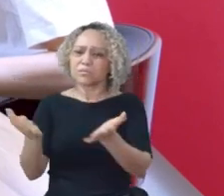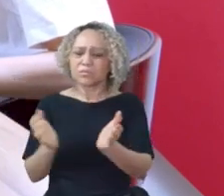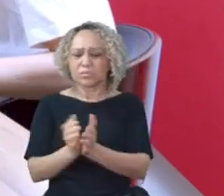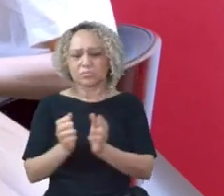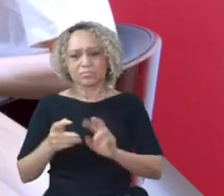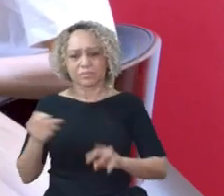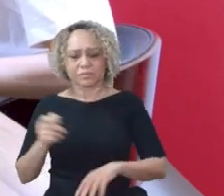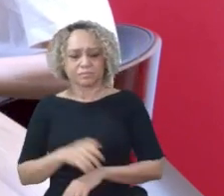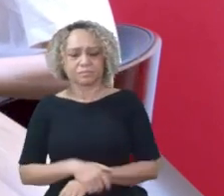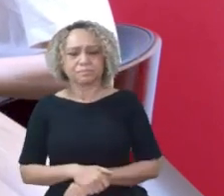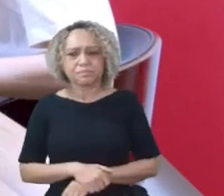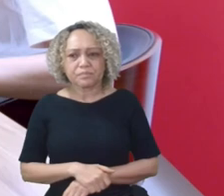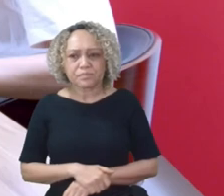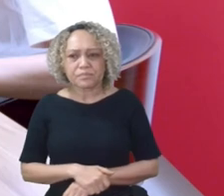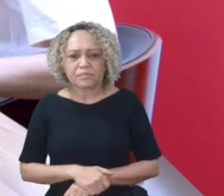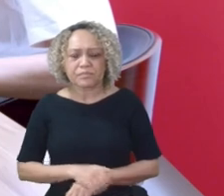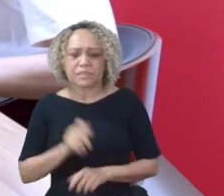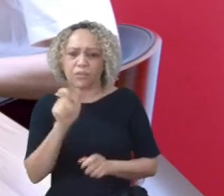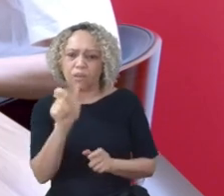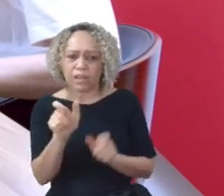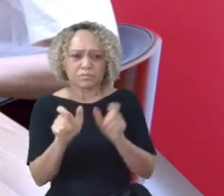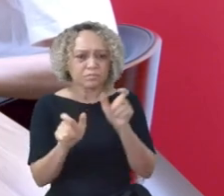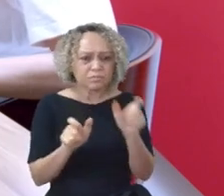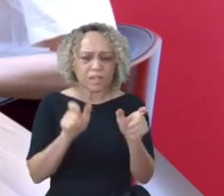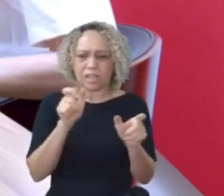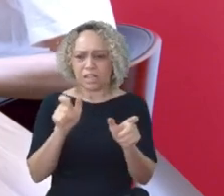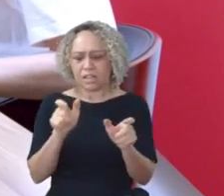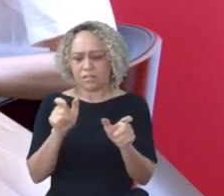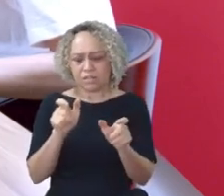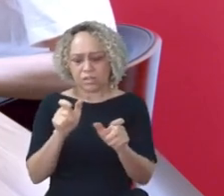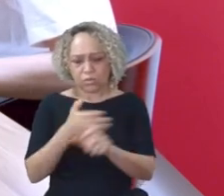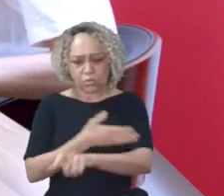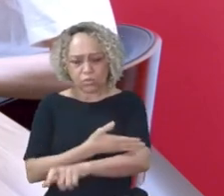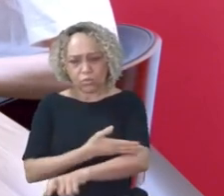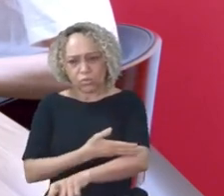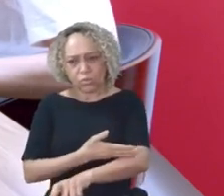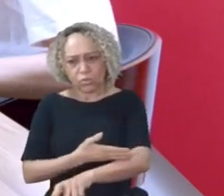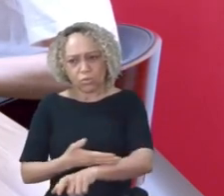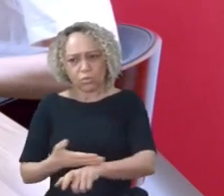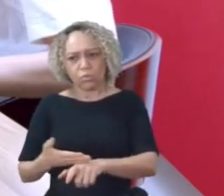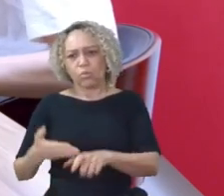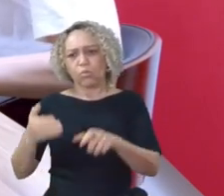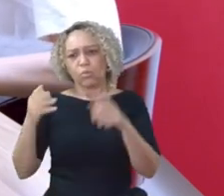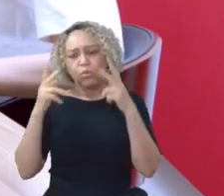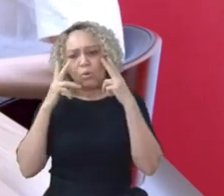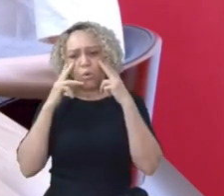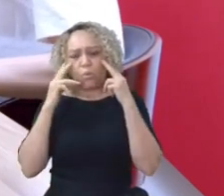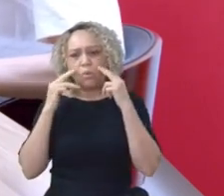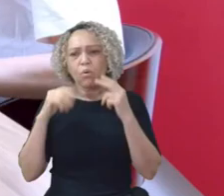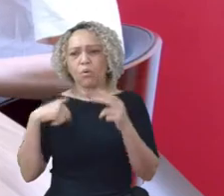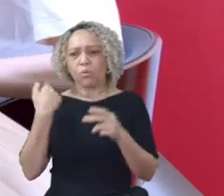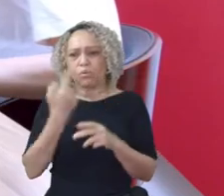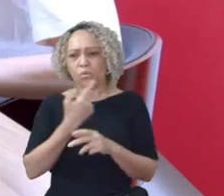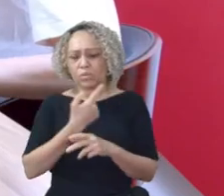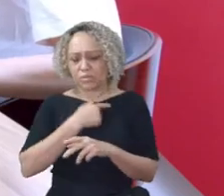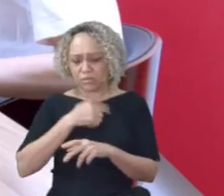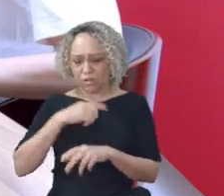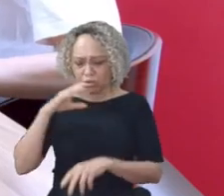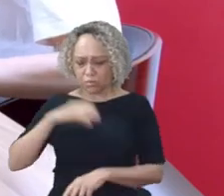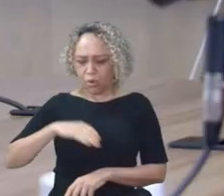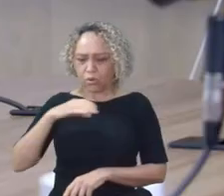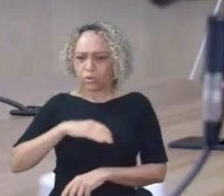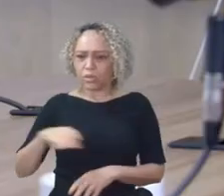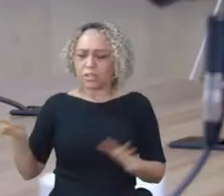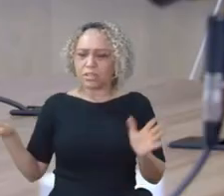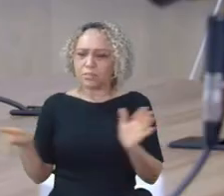Várias palavras comuns no nosso idioma são de origem indígena. Exato, exatamente. Algum exemplo aí? Bom, do meu